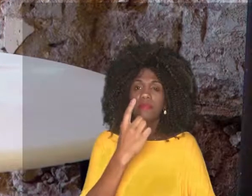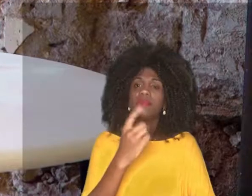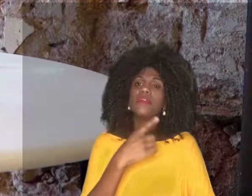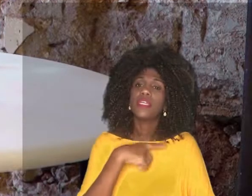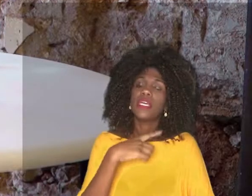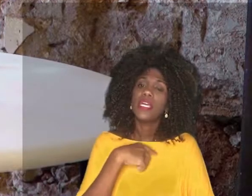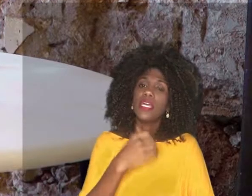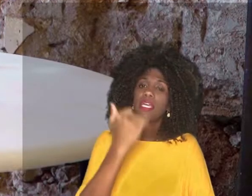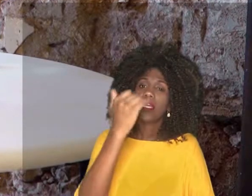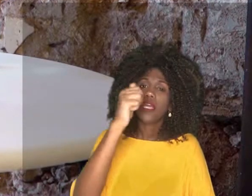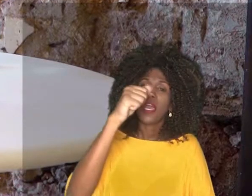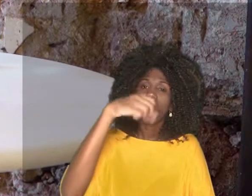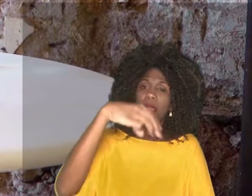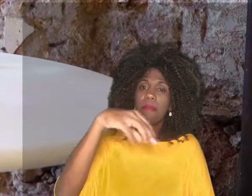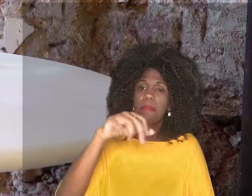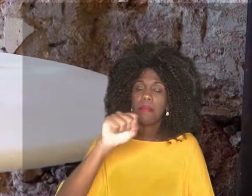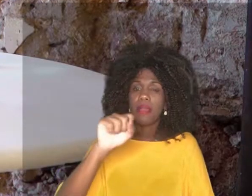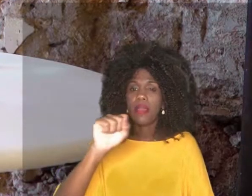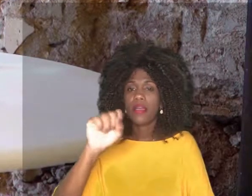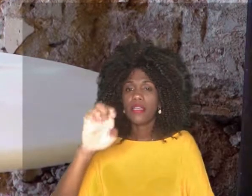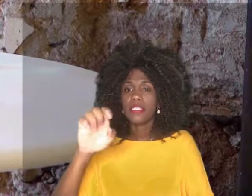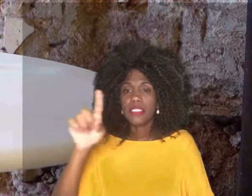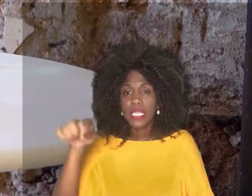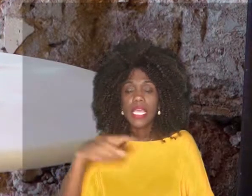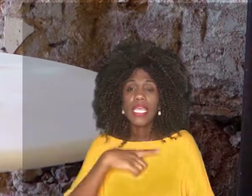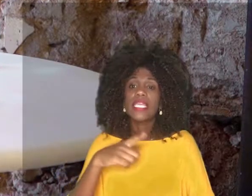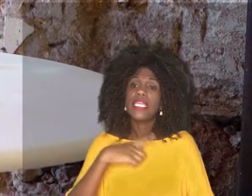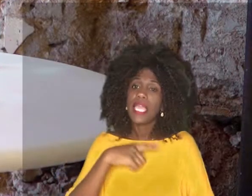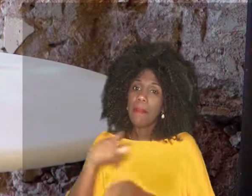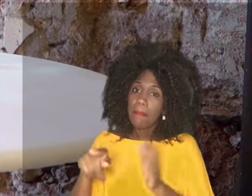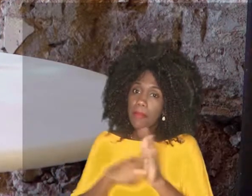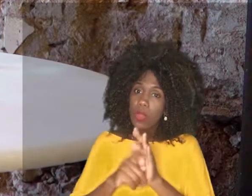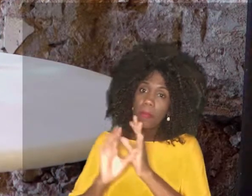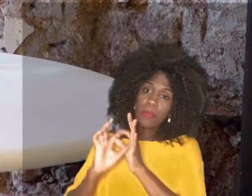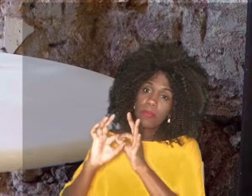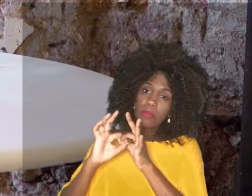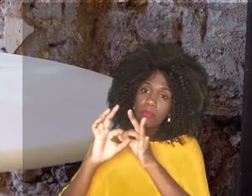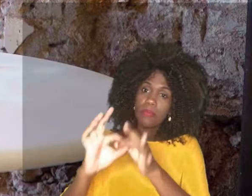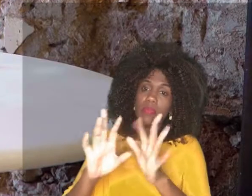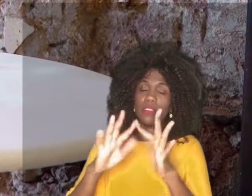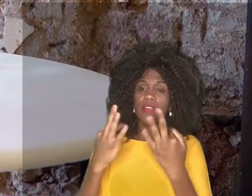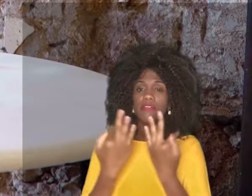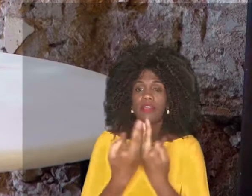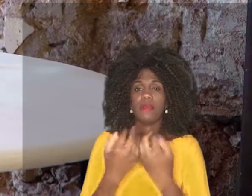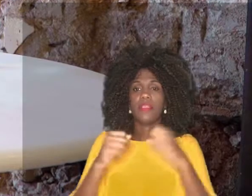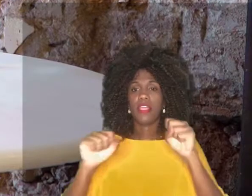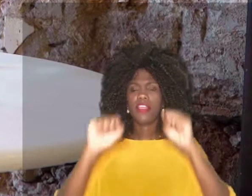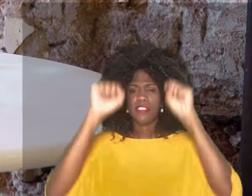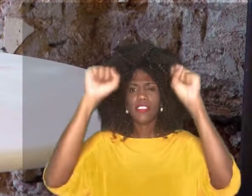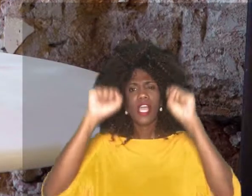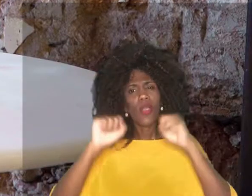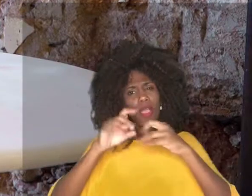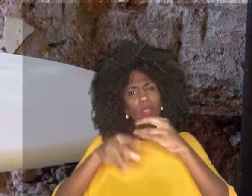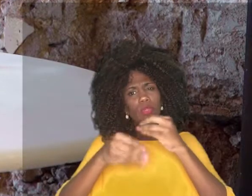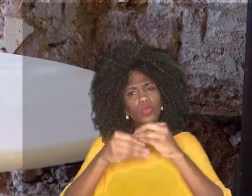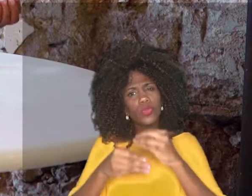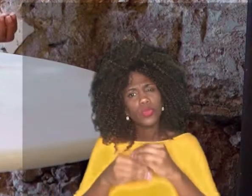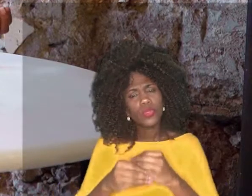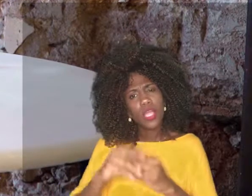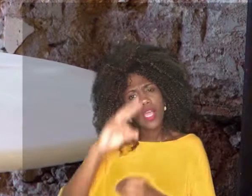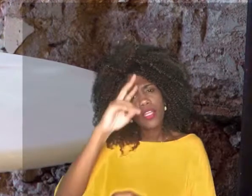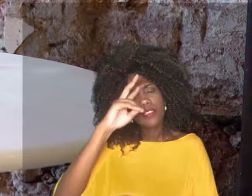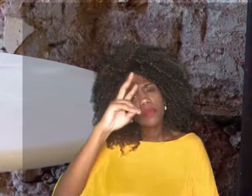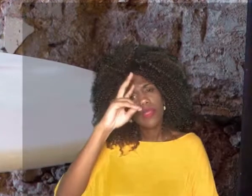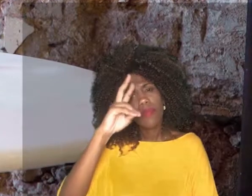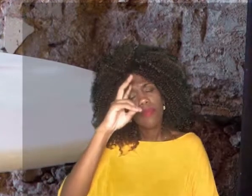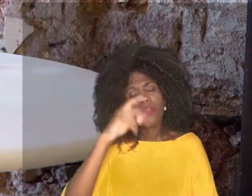Iamacê, que é da linhagem de Xangô. Então, nessa trajetória eu vou, né, juntando as memórias que